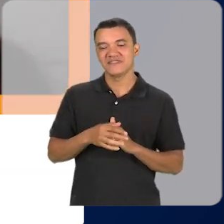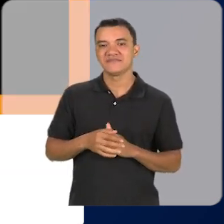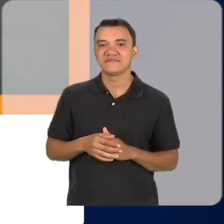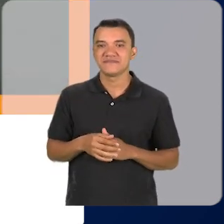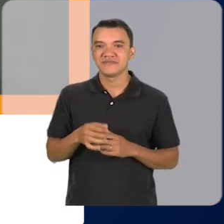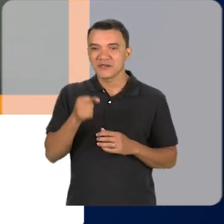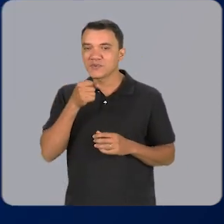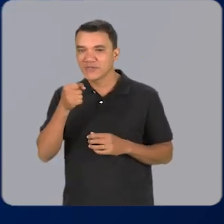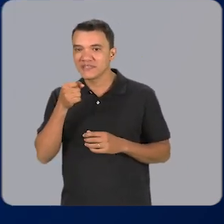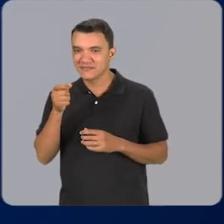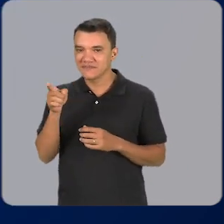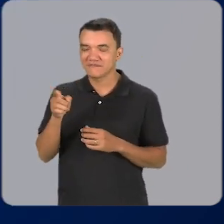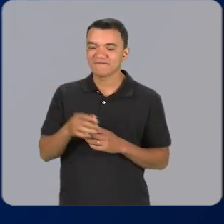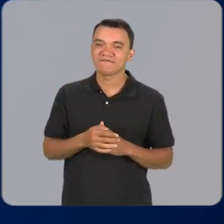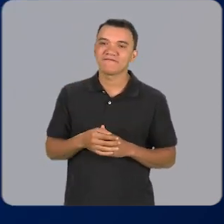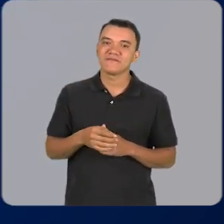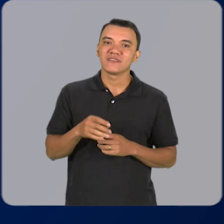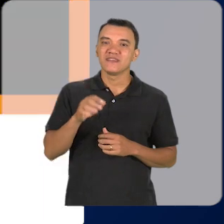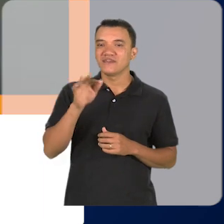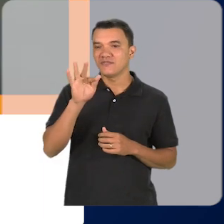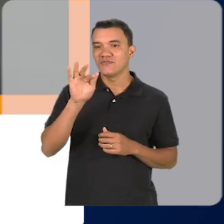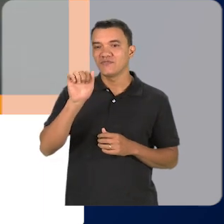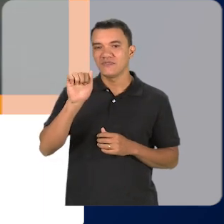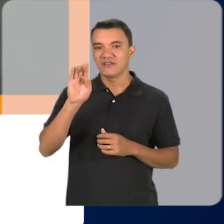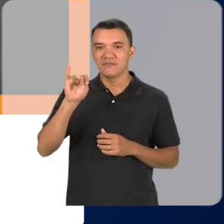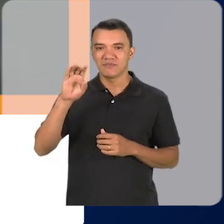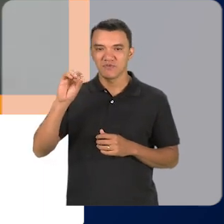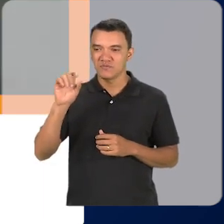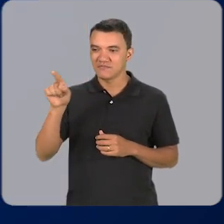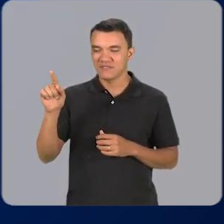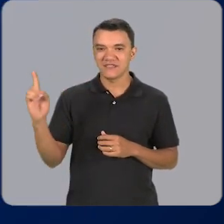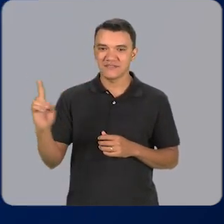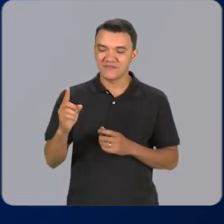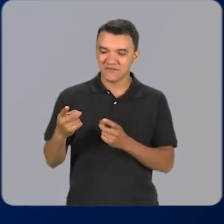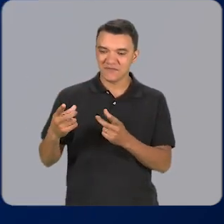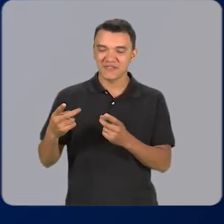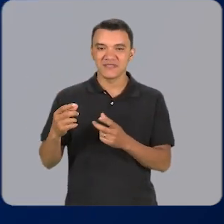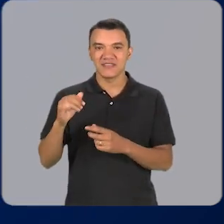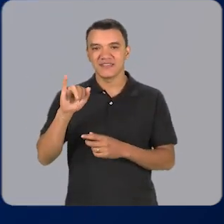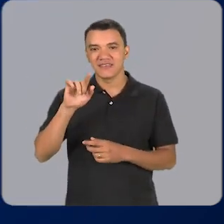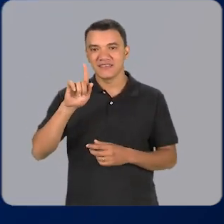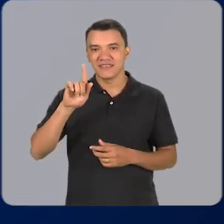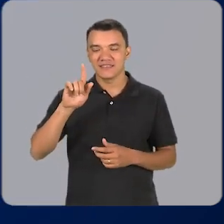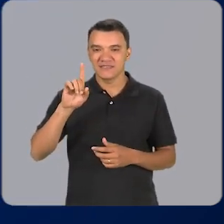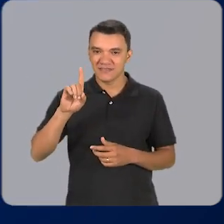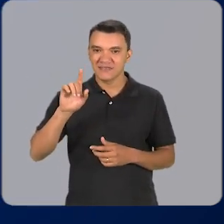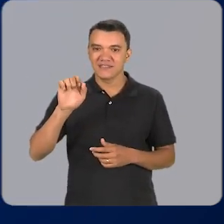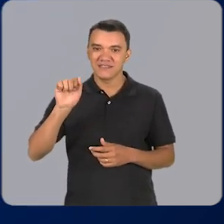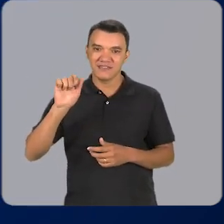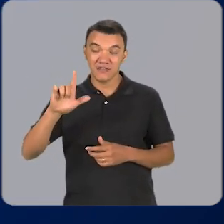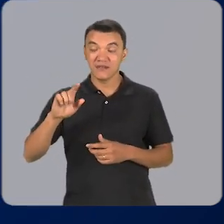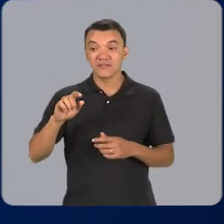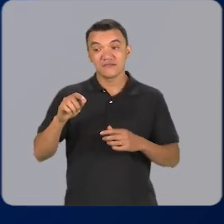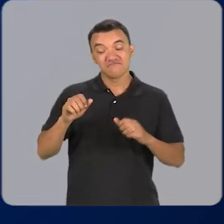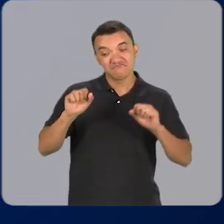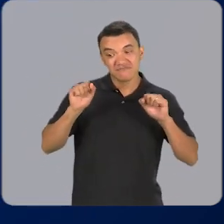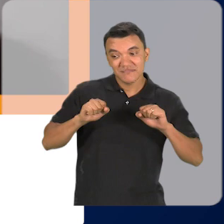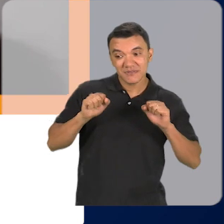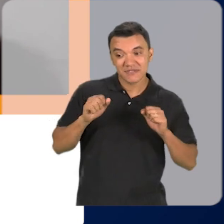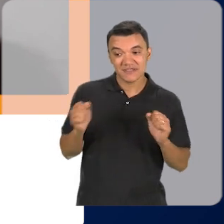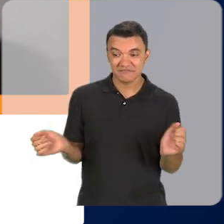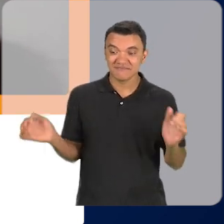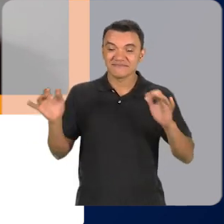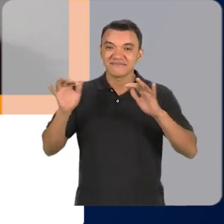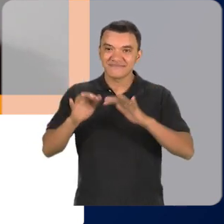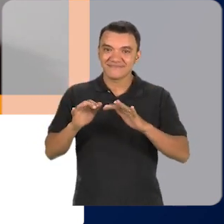Silva. Aí, então, depois, quando puder, a gente se reúne aí para ir atrás de um cuscuz ideal. A